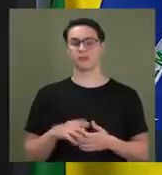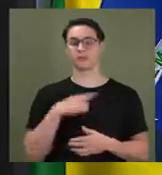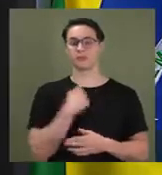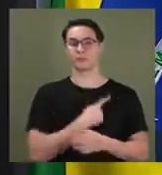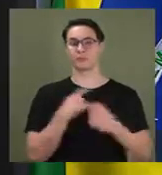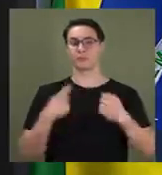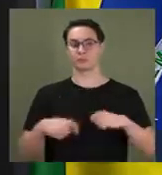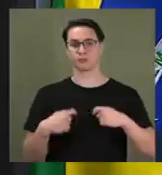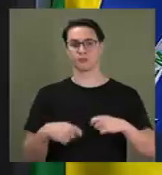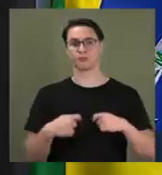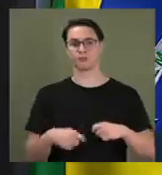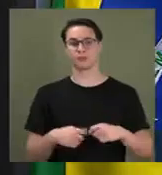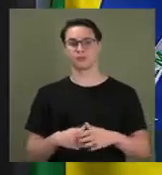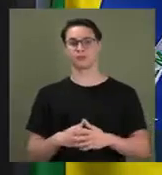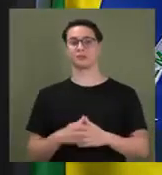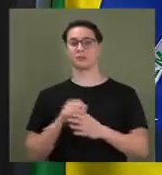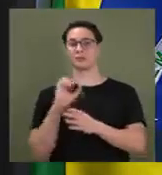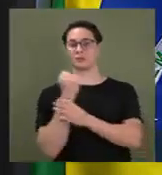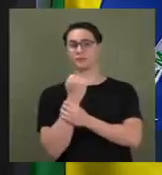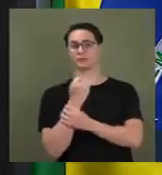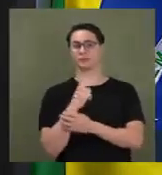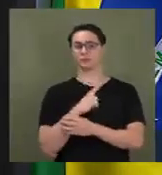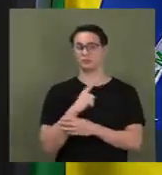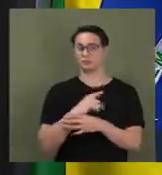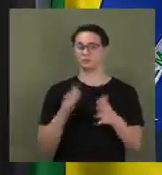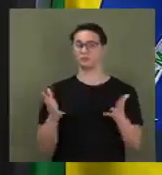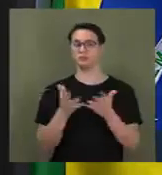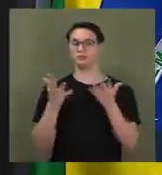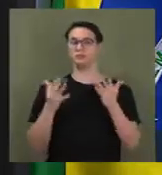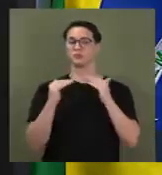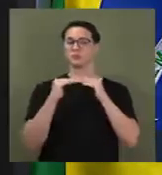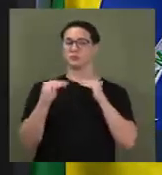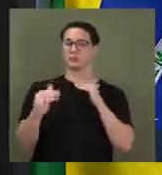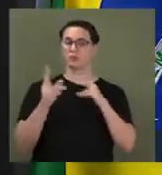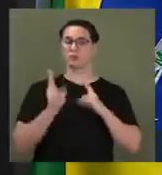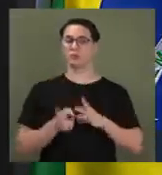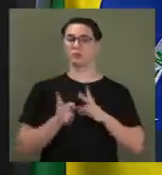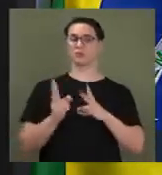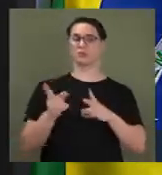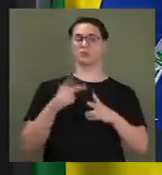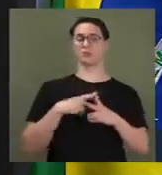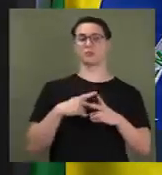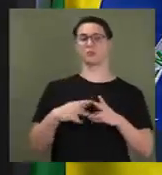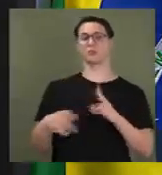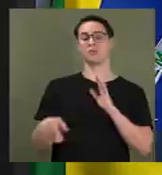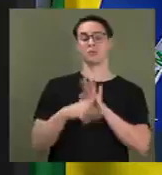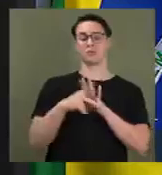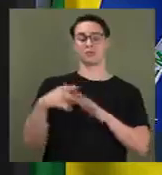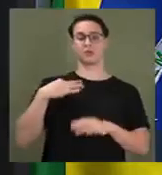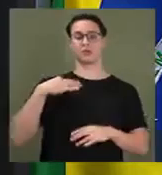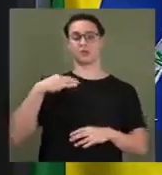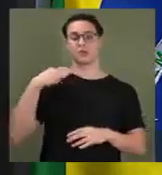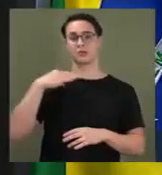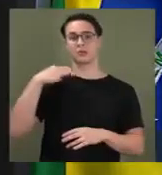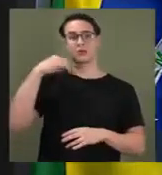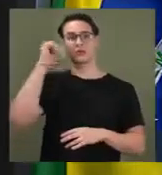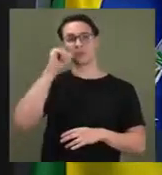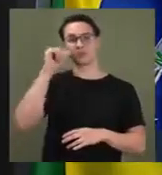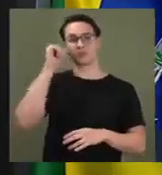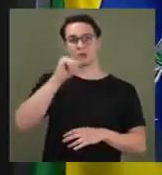Precisamos garantir incentivos permanentes para as candidaturas femininas e